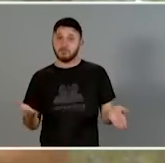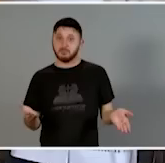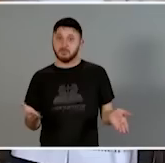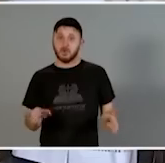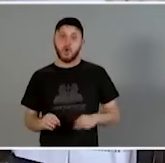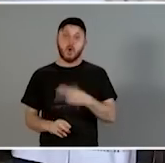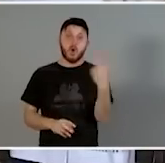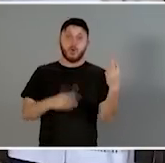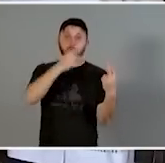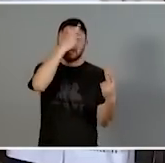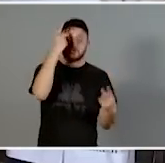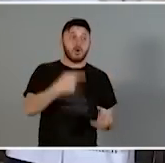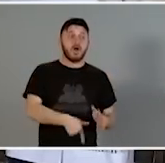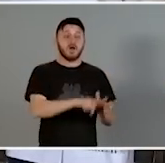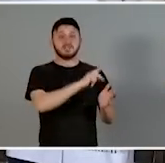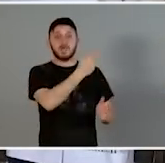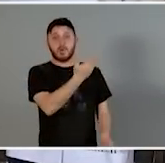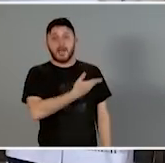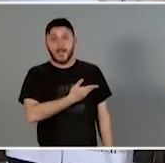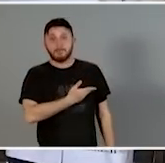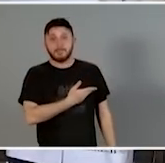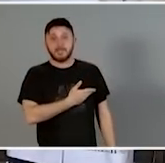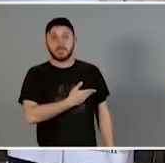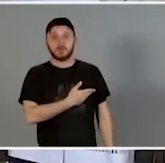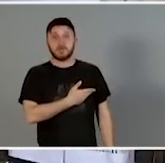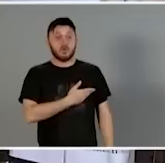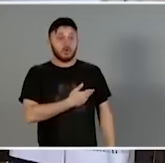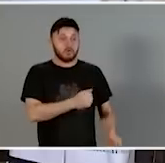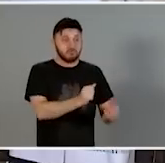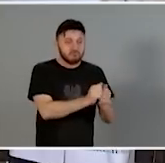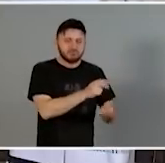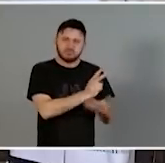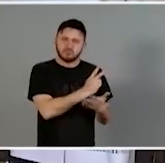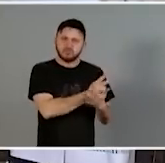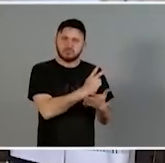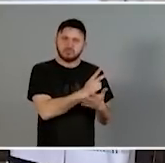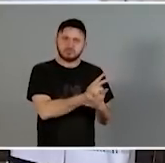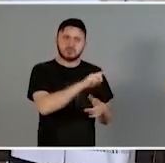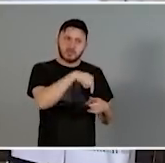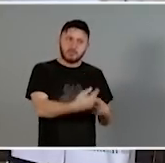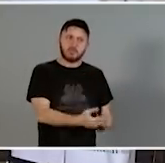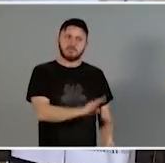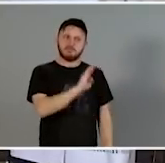ou de alguém que era teu amigo, comia no prato.